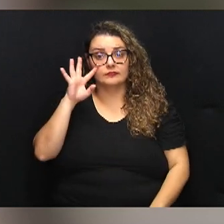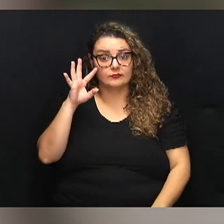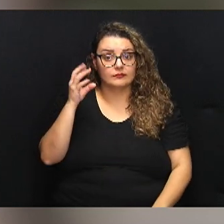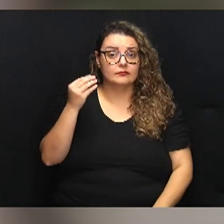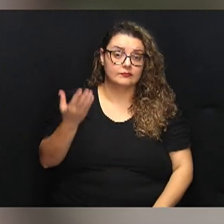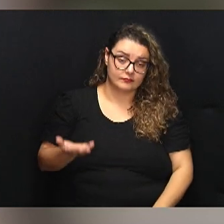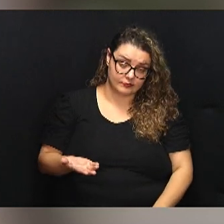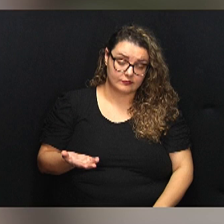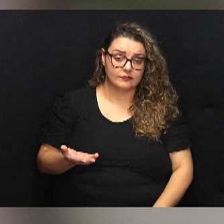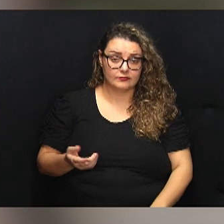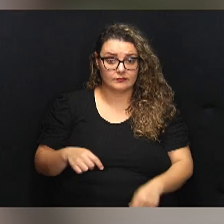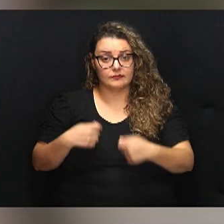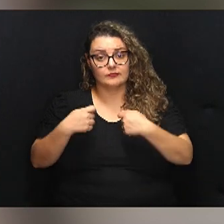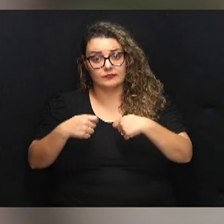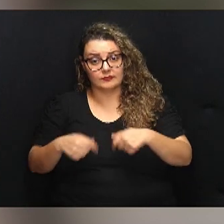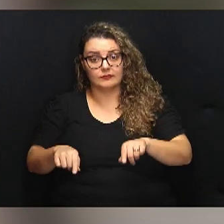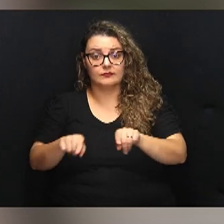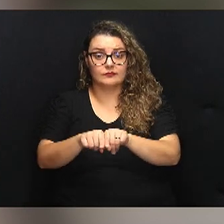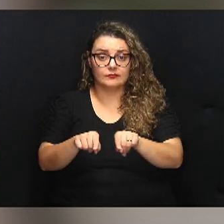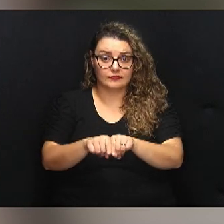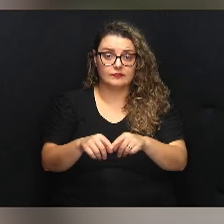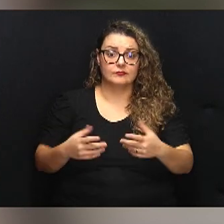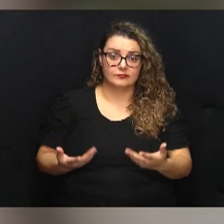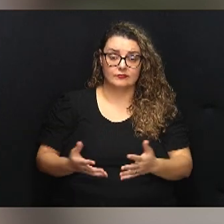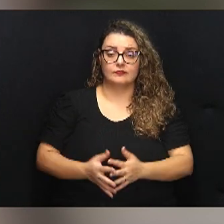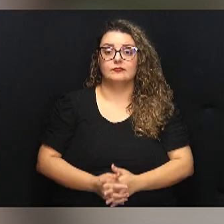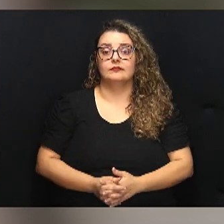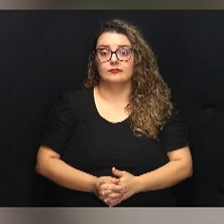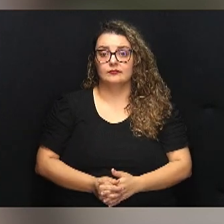né? Necessidade também de